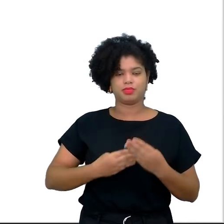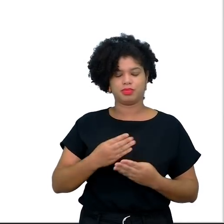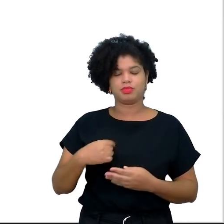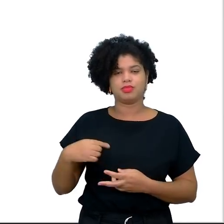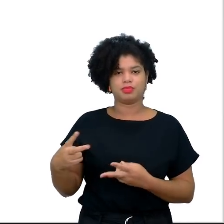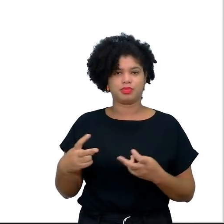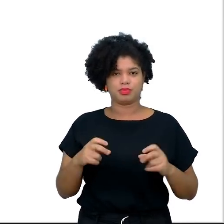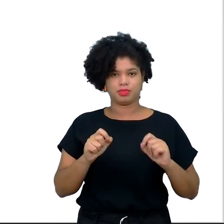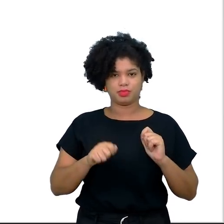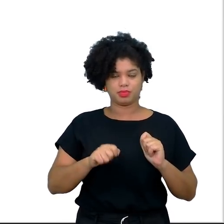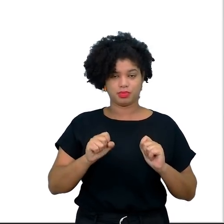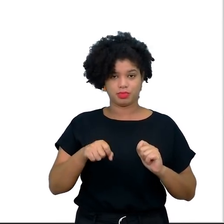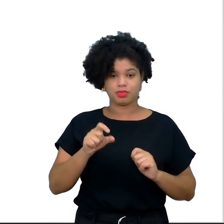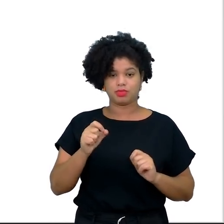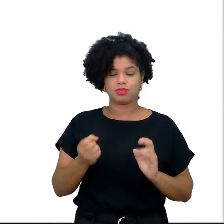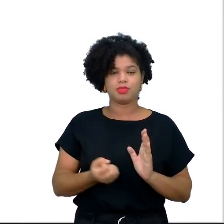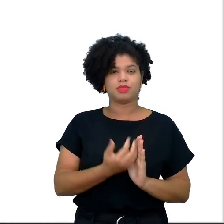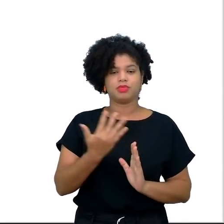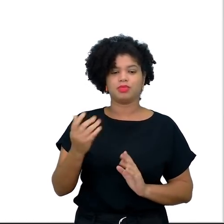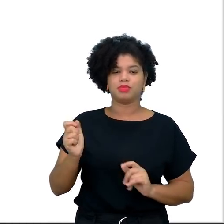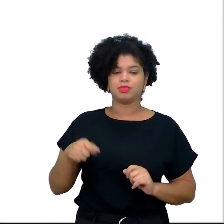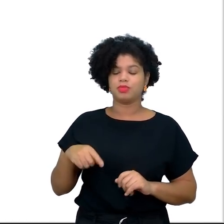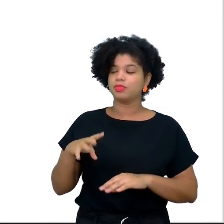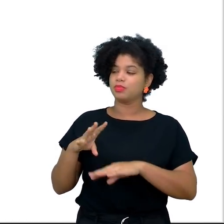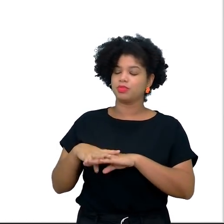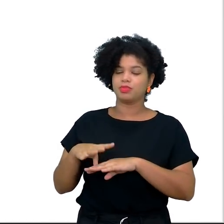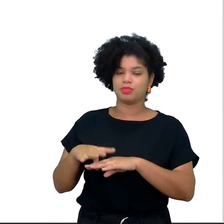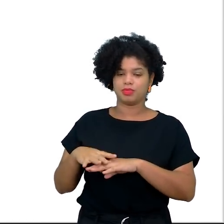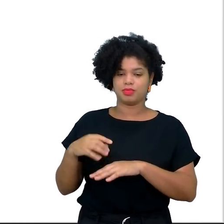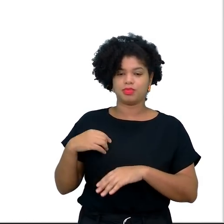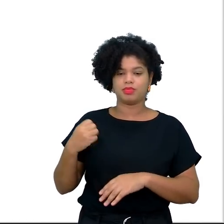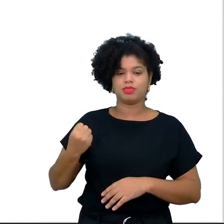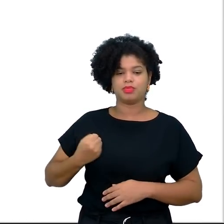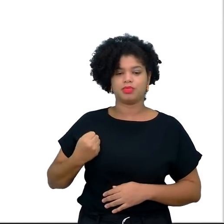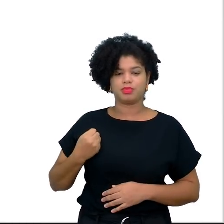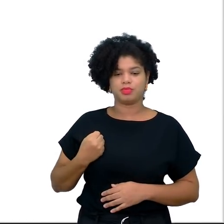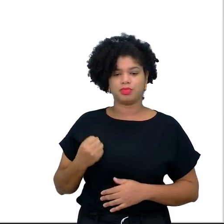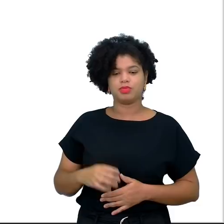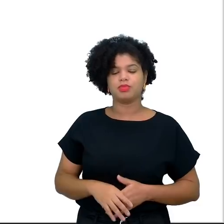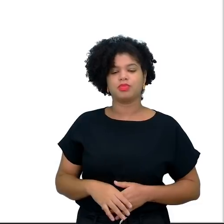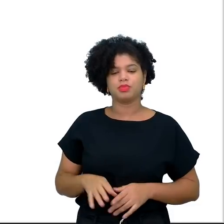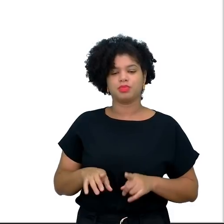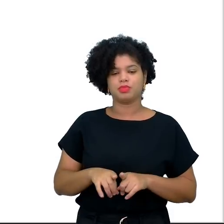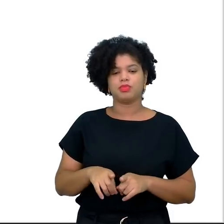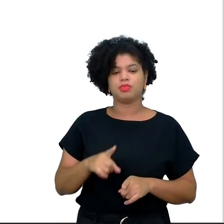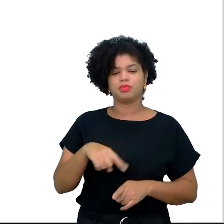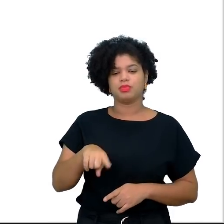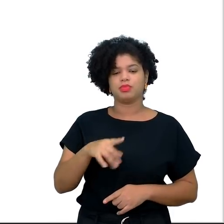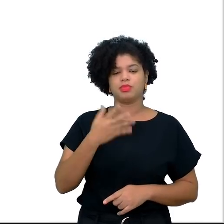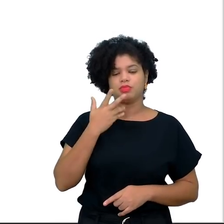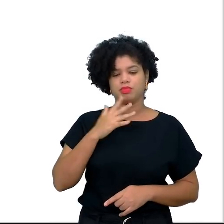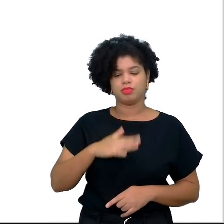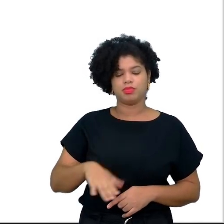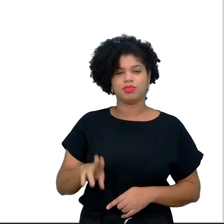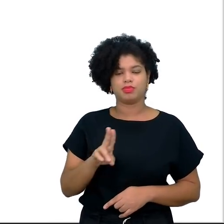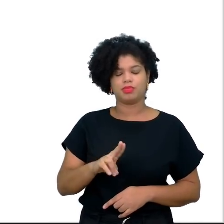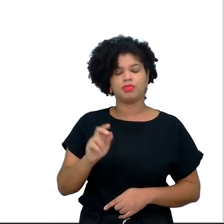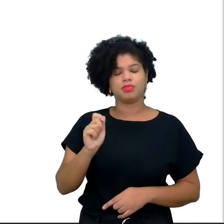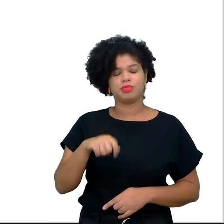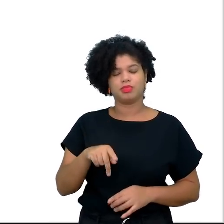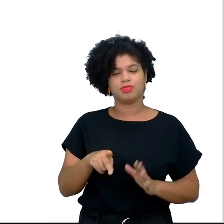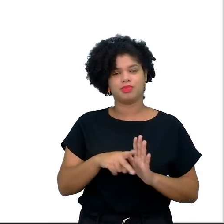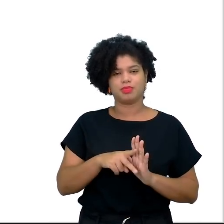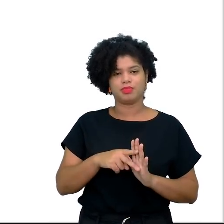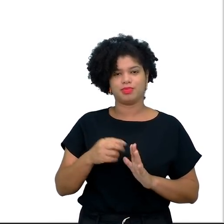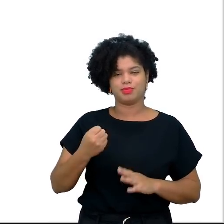observar, né, que a quantificação, ela permite a matematização da numeração que as crianças utilizam, ou seja, que utilizam lá o sistema